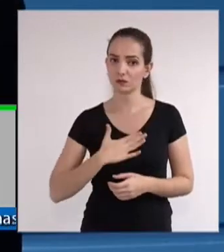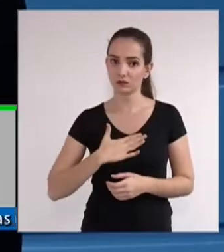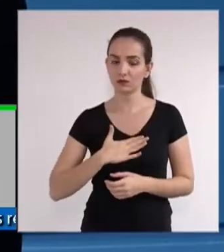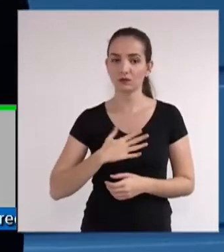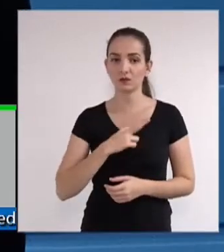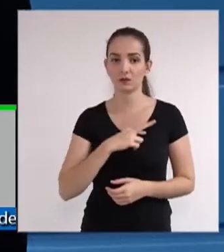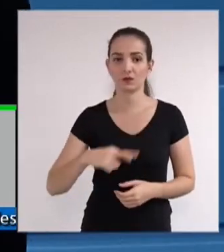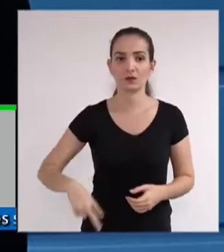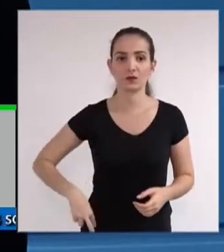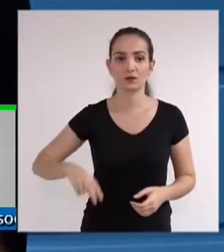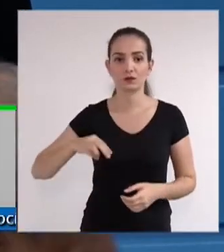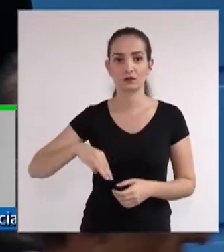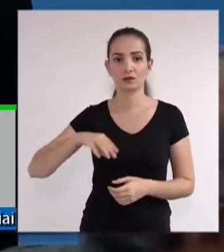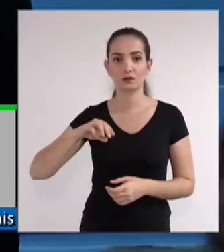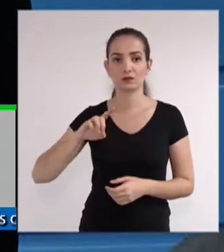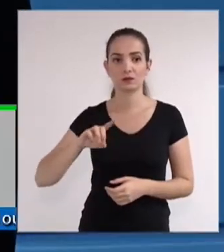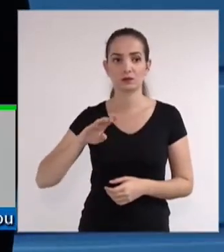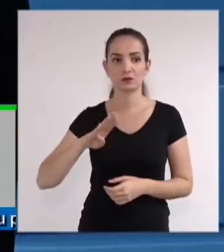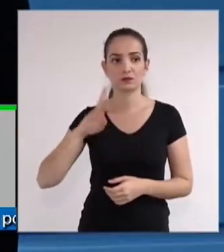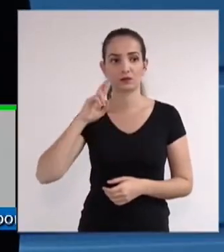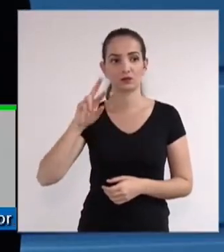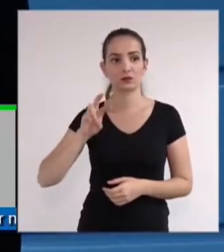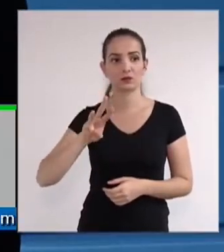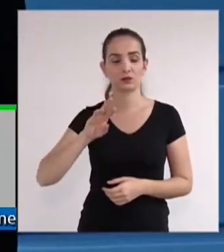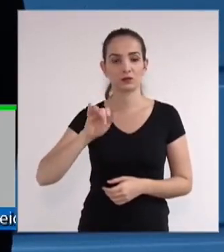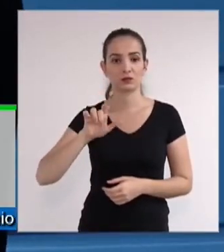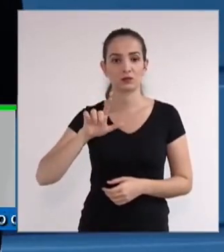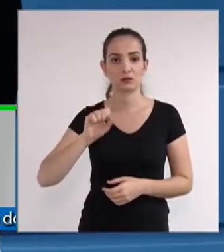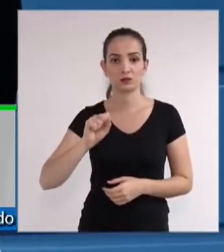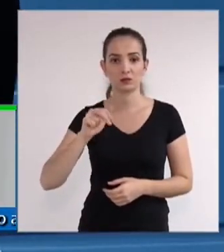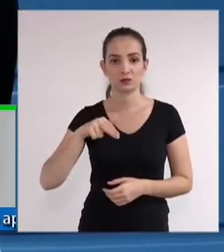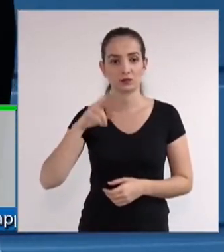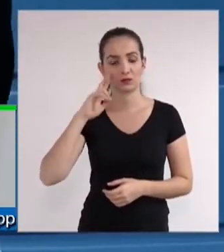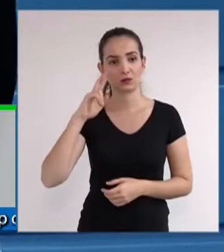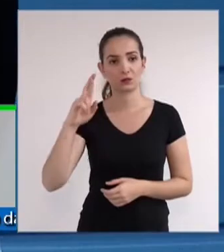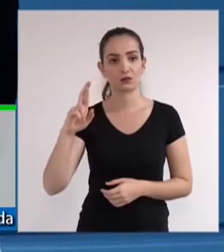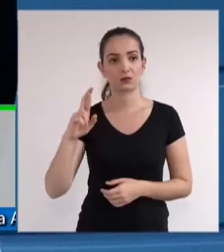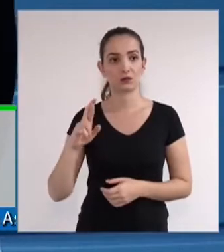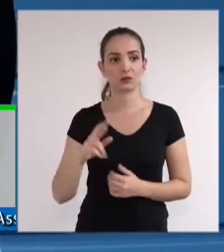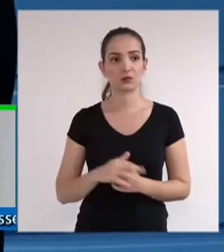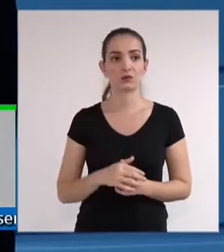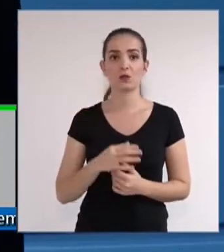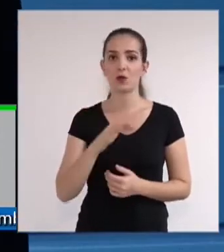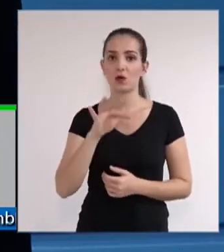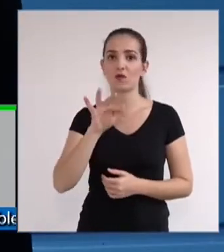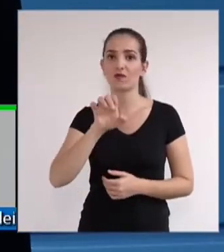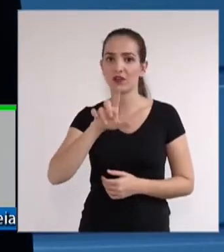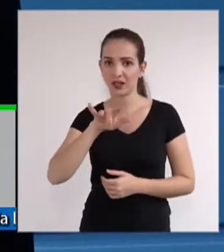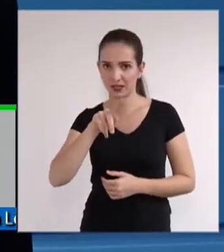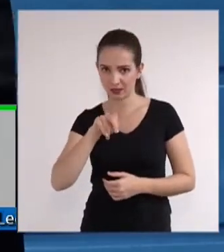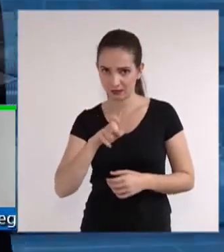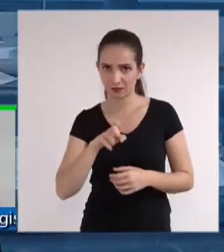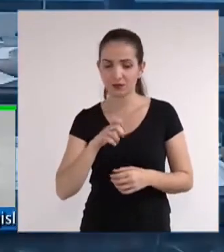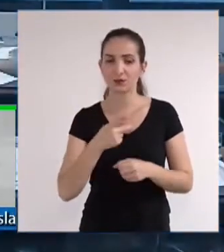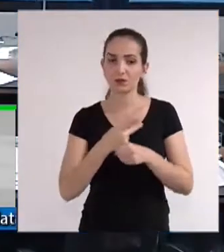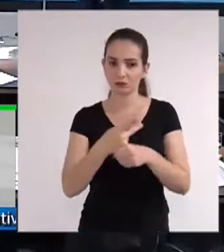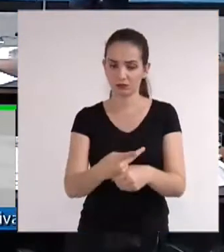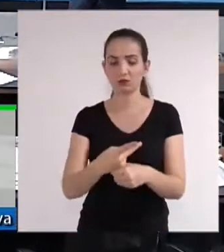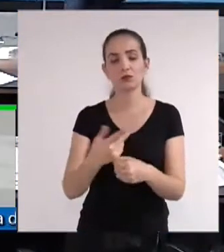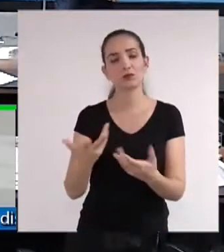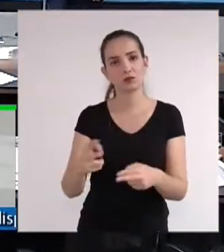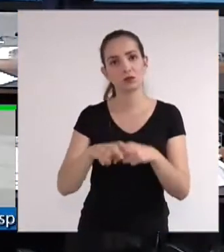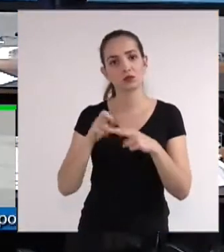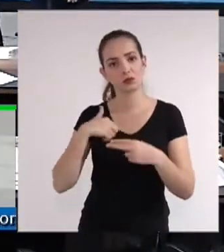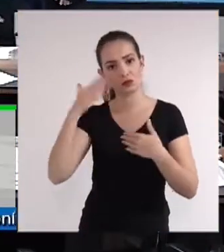vereador do MDB, Dr. Wilson Sami, que o Dr. Felipe estivesse aqui. Obrigado. Então eu agradeço o espaço cedido aqui pela Assembleia Legislativa.